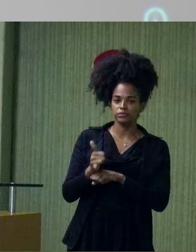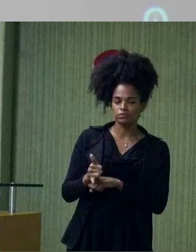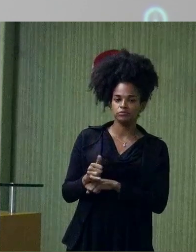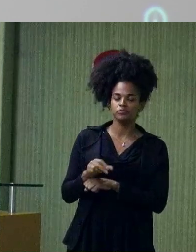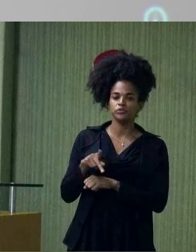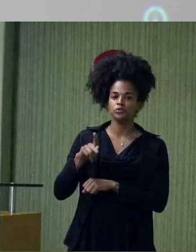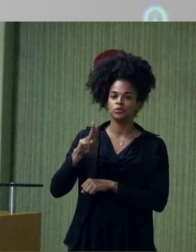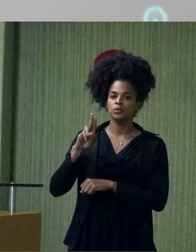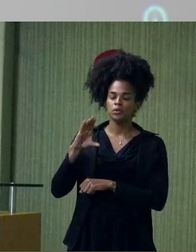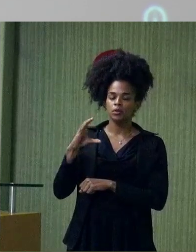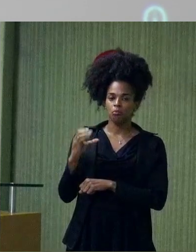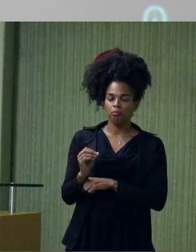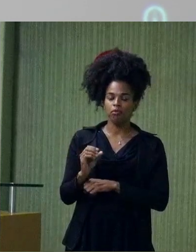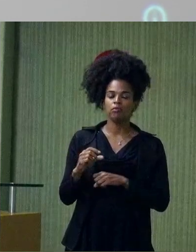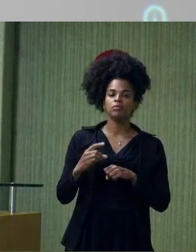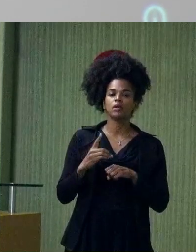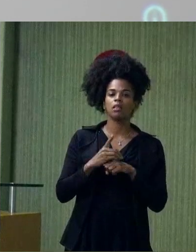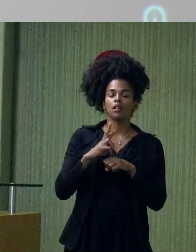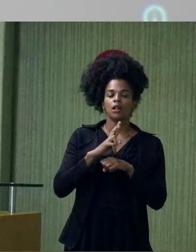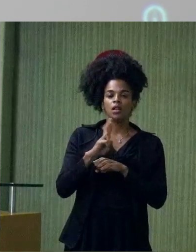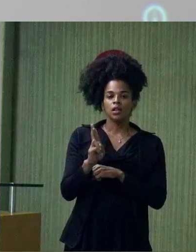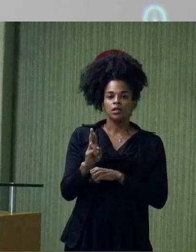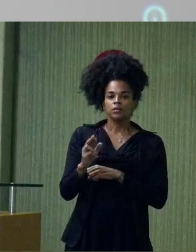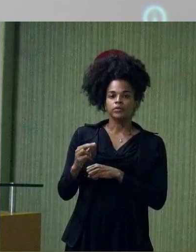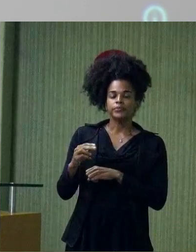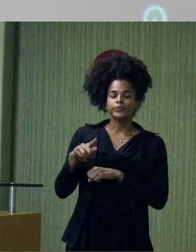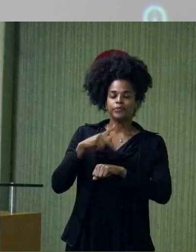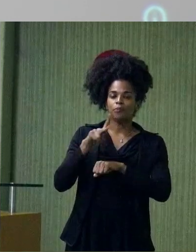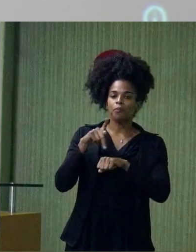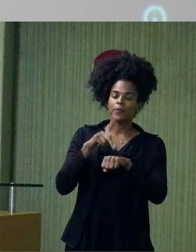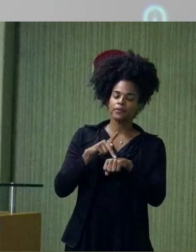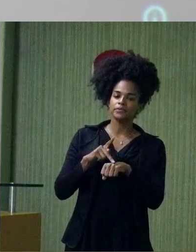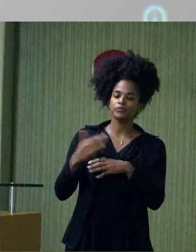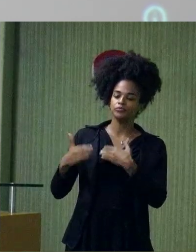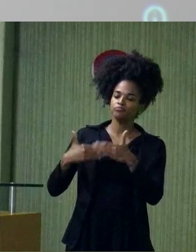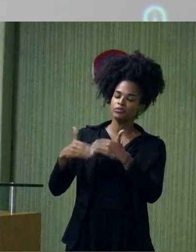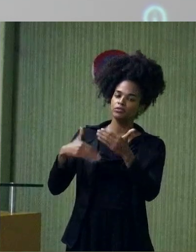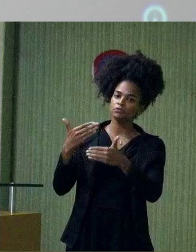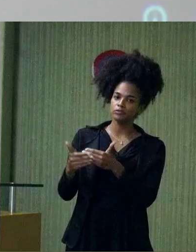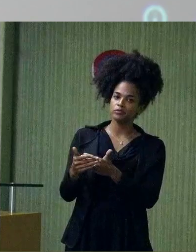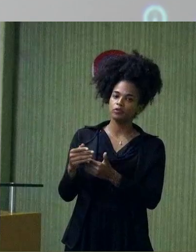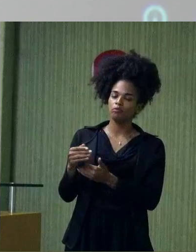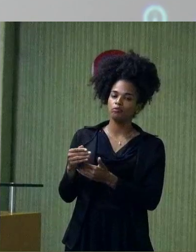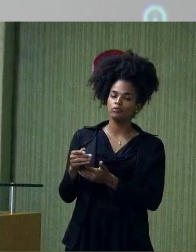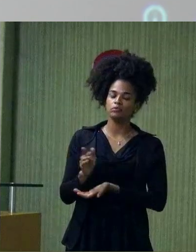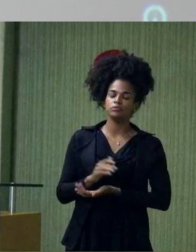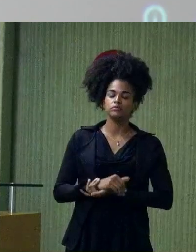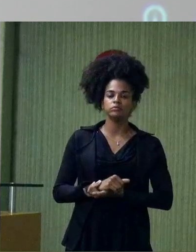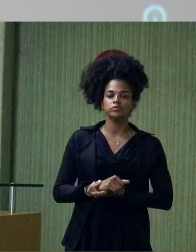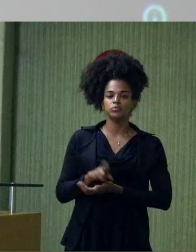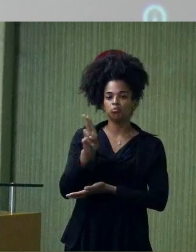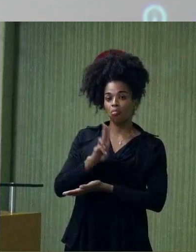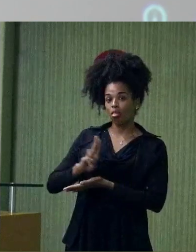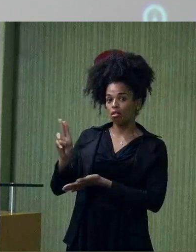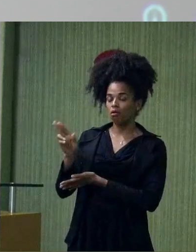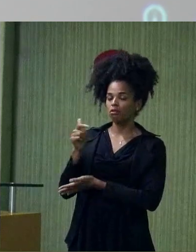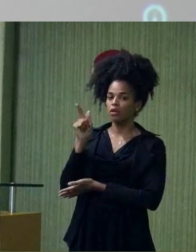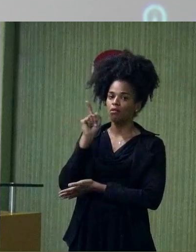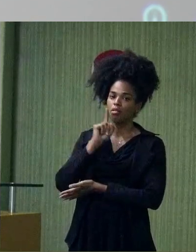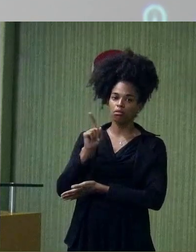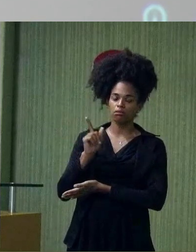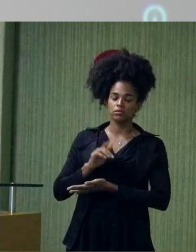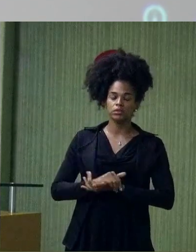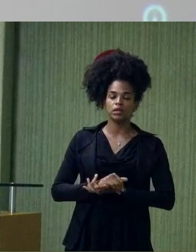planejamento em países em desenvolvimento eh pela Universidade na Inglaterra e phd também em outra Universidade da